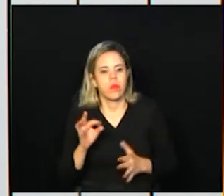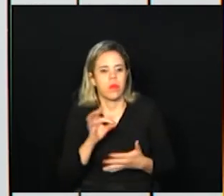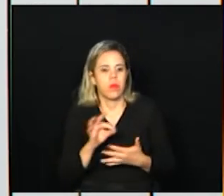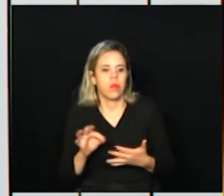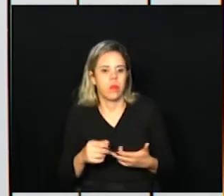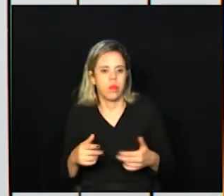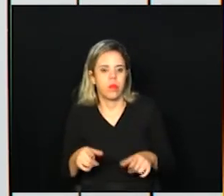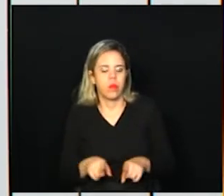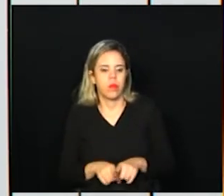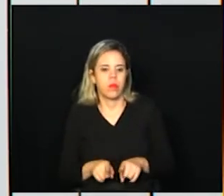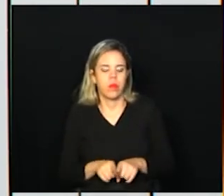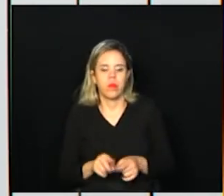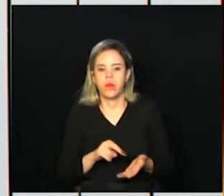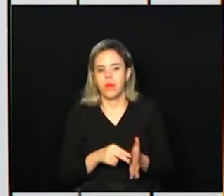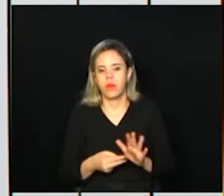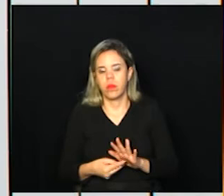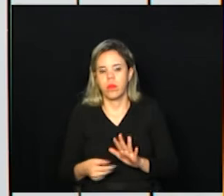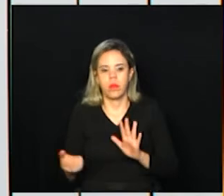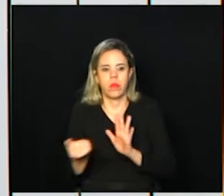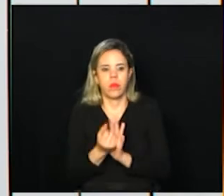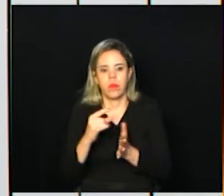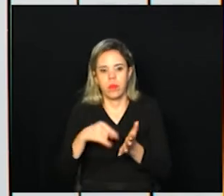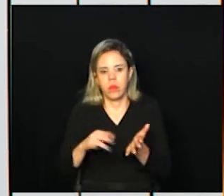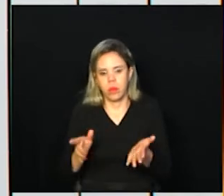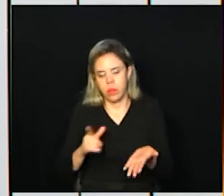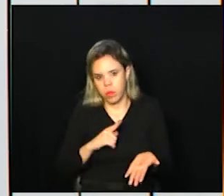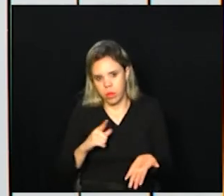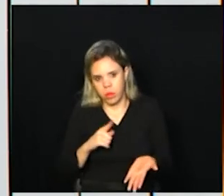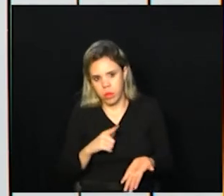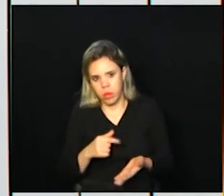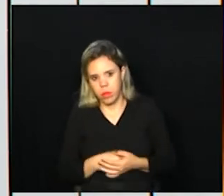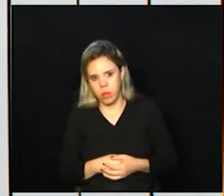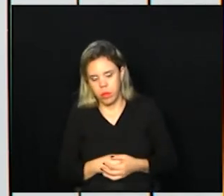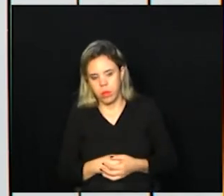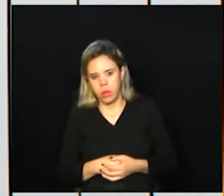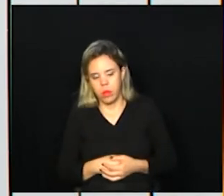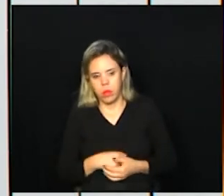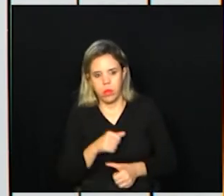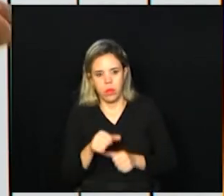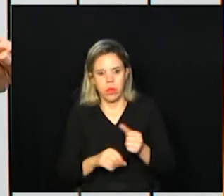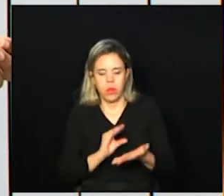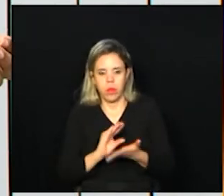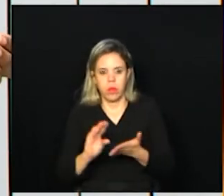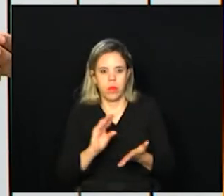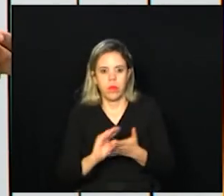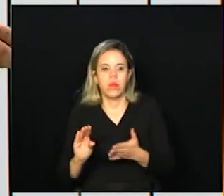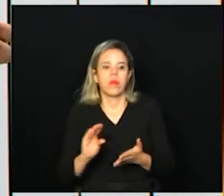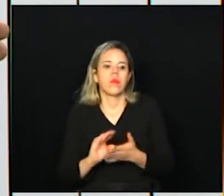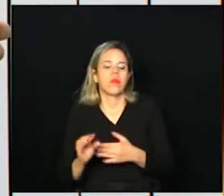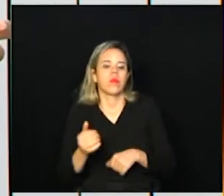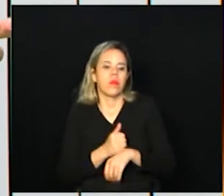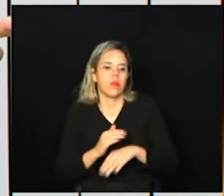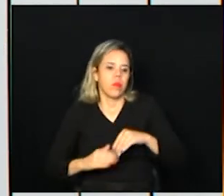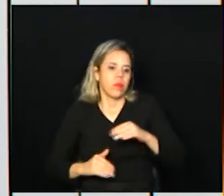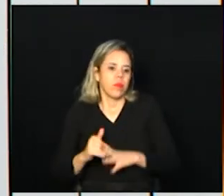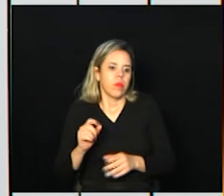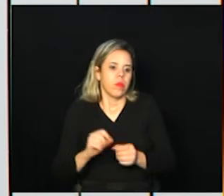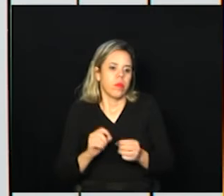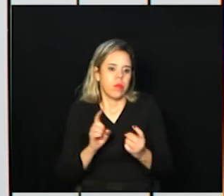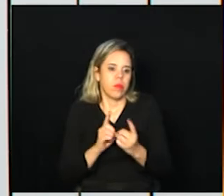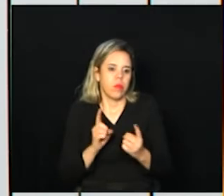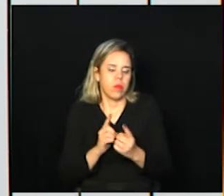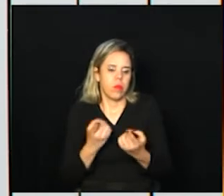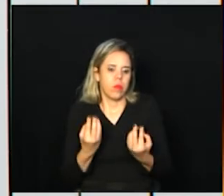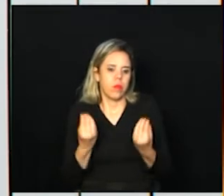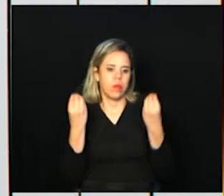coisa ali, quando a gente fala de protocolos, eles já existem. Por que a gente não investe na formação dos profissionais que fazem esse atendimento, como a gente